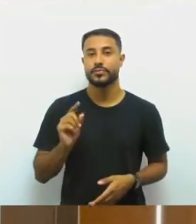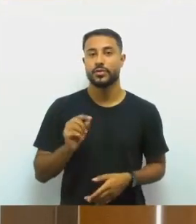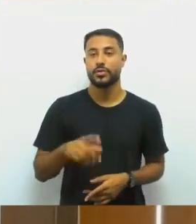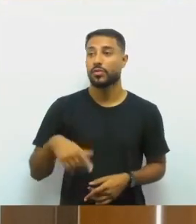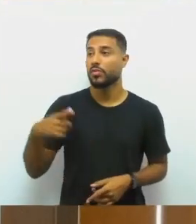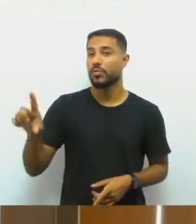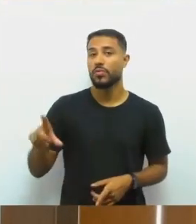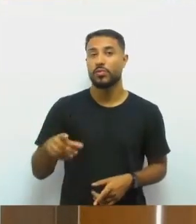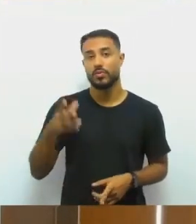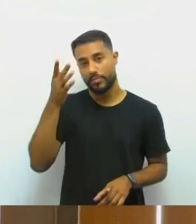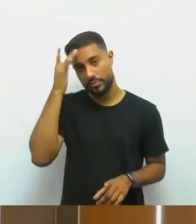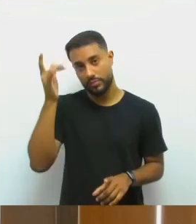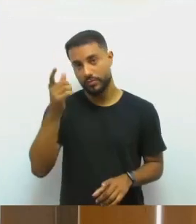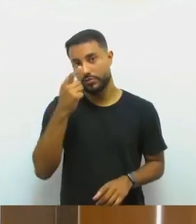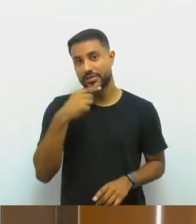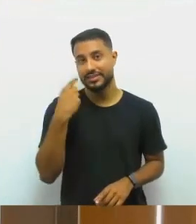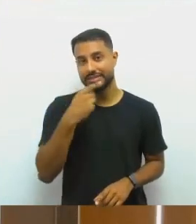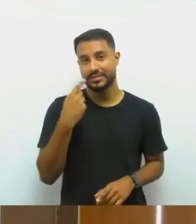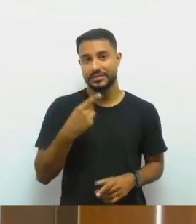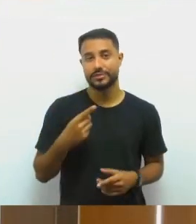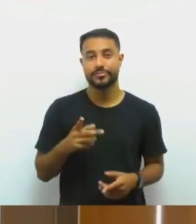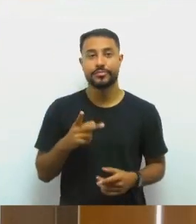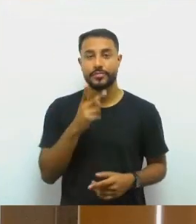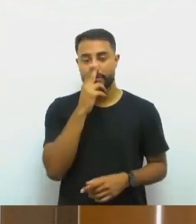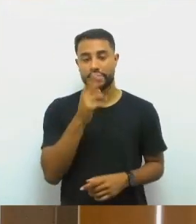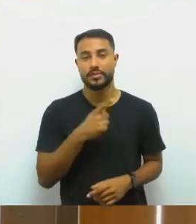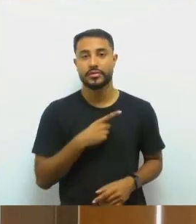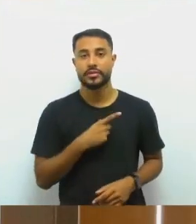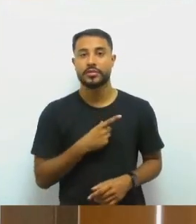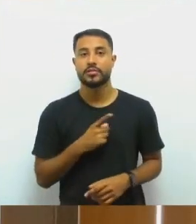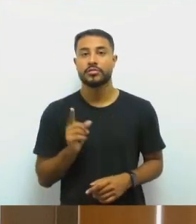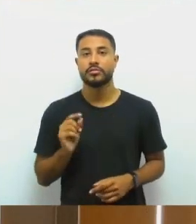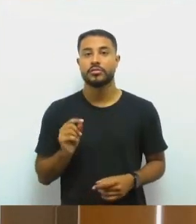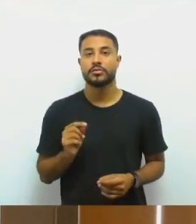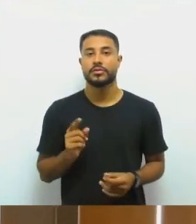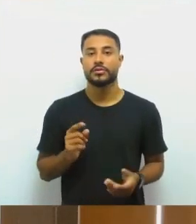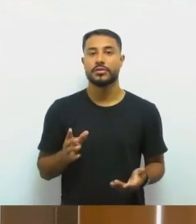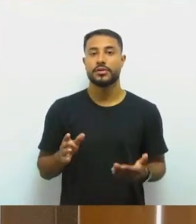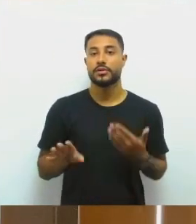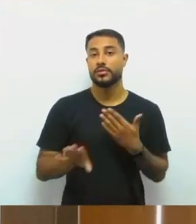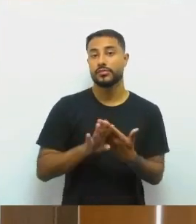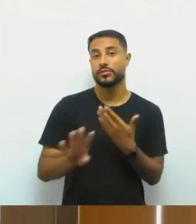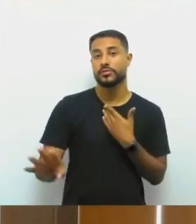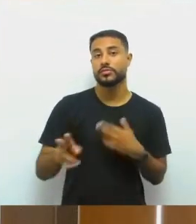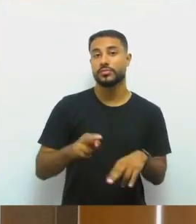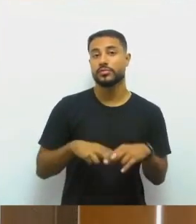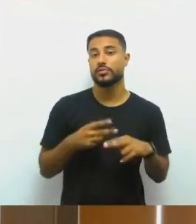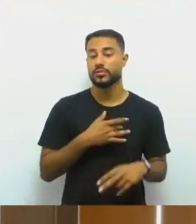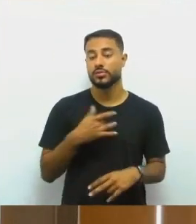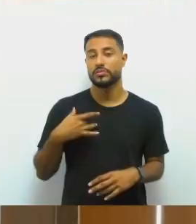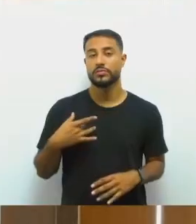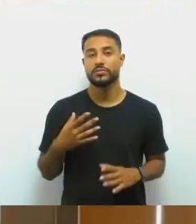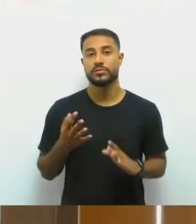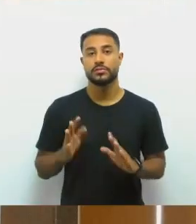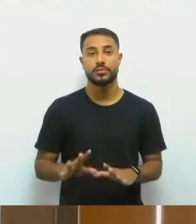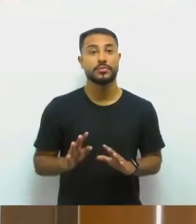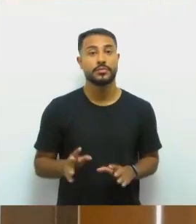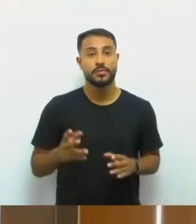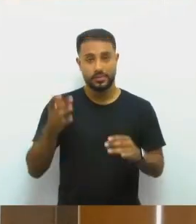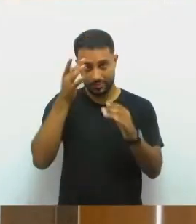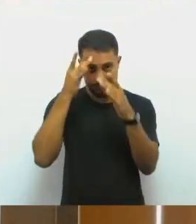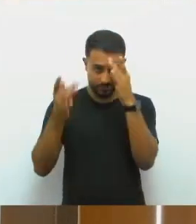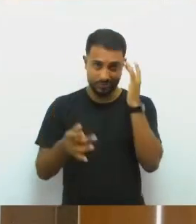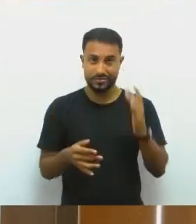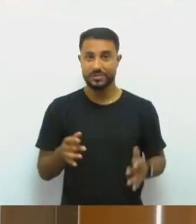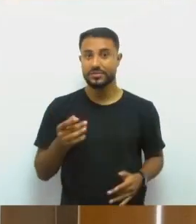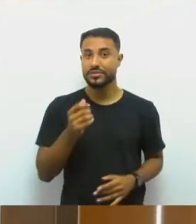médica e não pode ficar a comunidade do Camorim, de mais de 6 mil pessoas, sem o